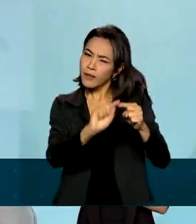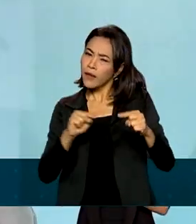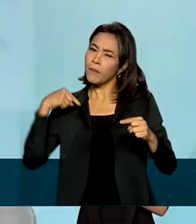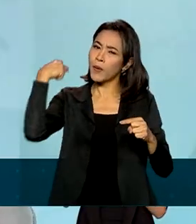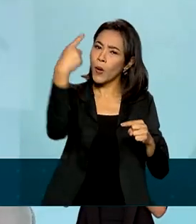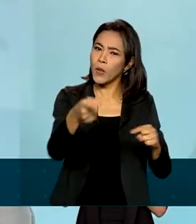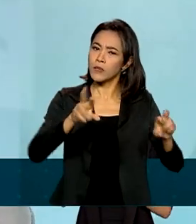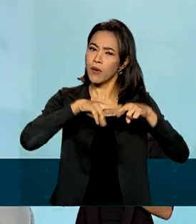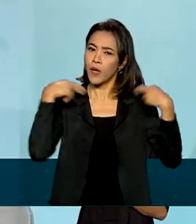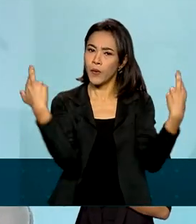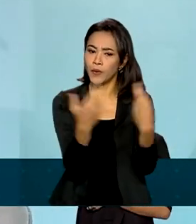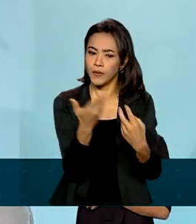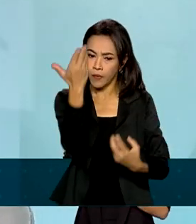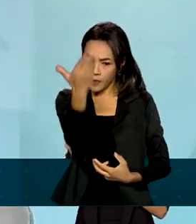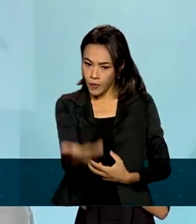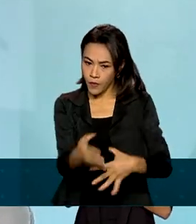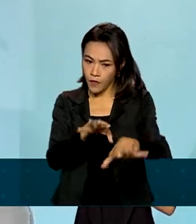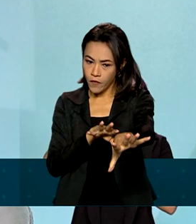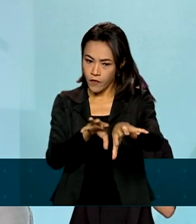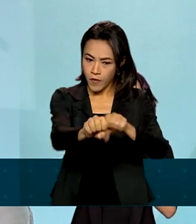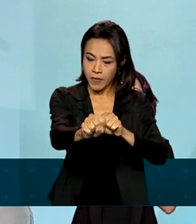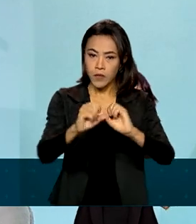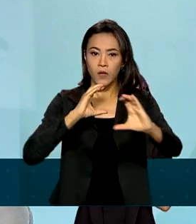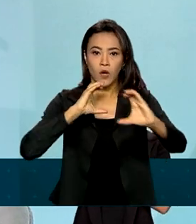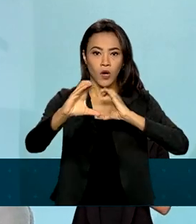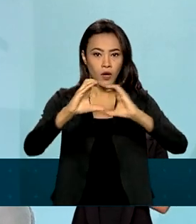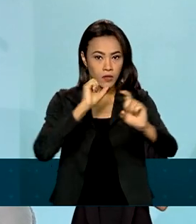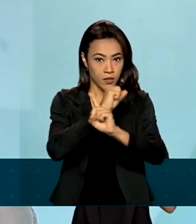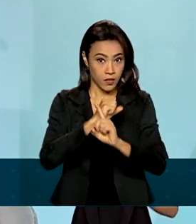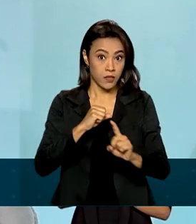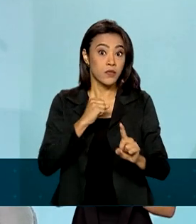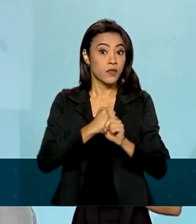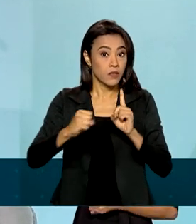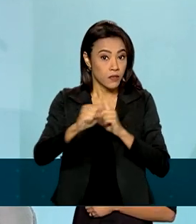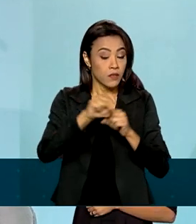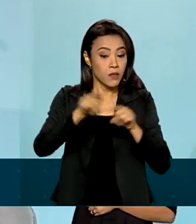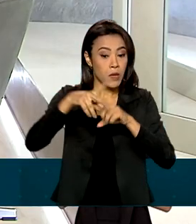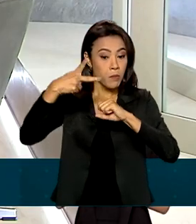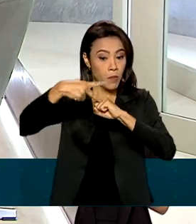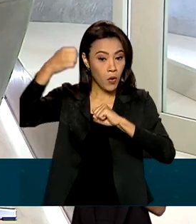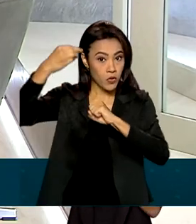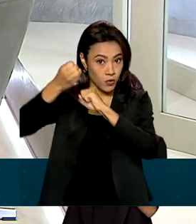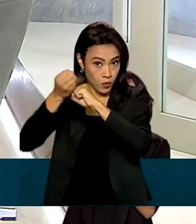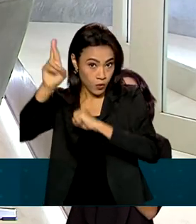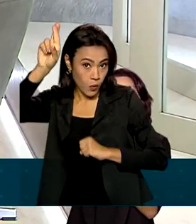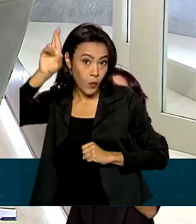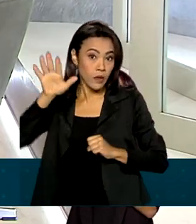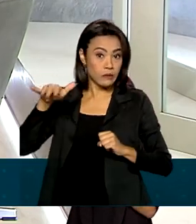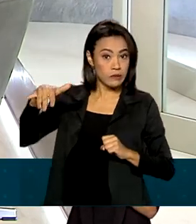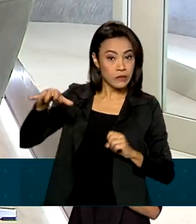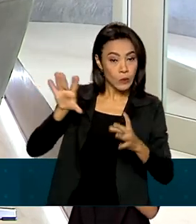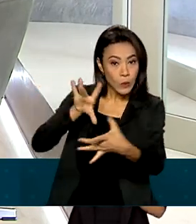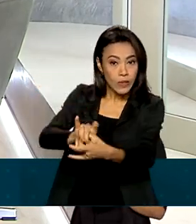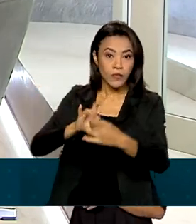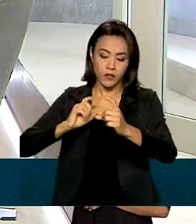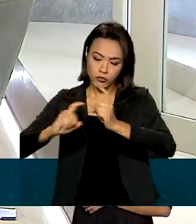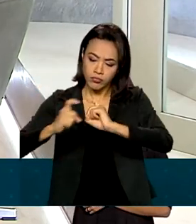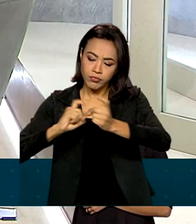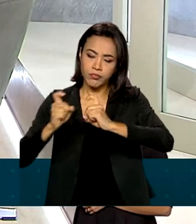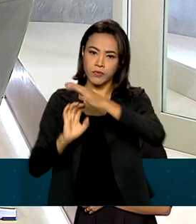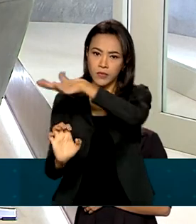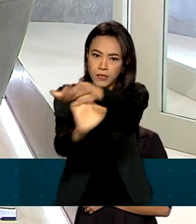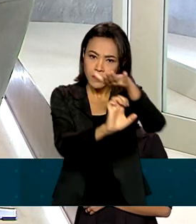Com formação em Comunicação Social, além de pós-graduação e mestrado em Administração de Empresas